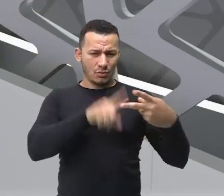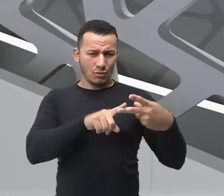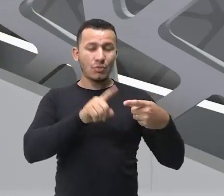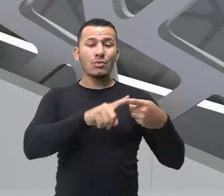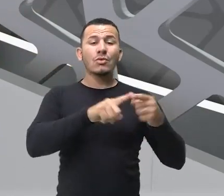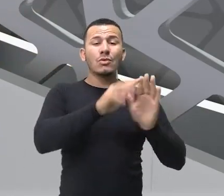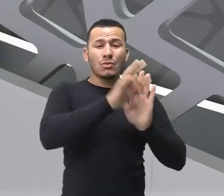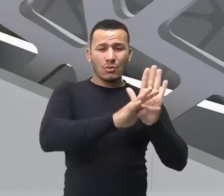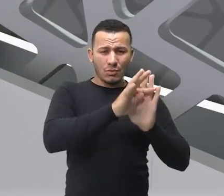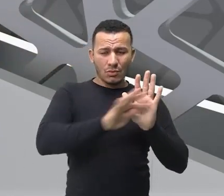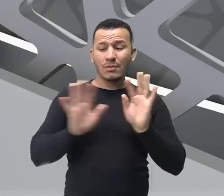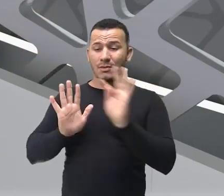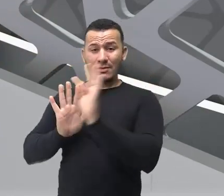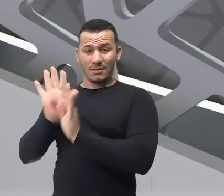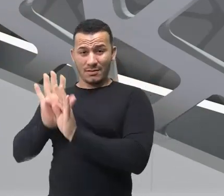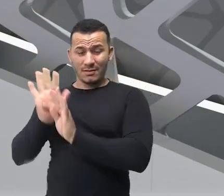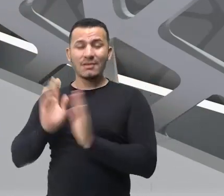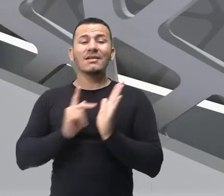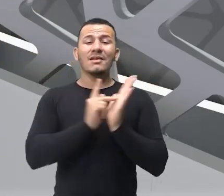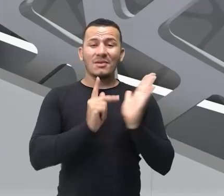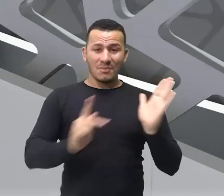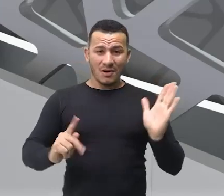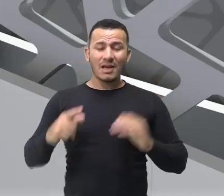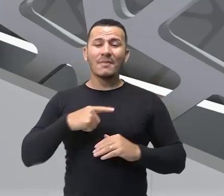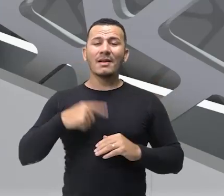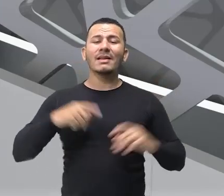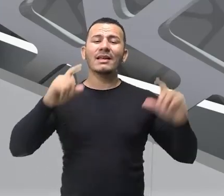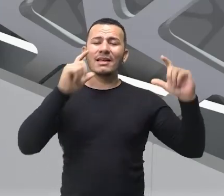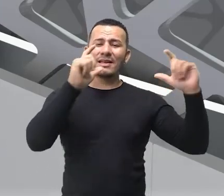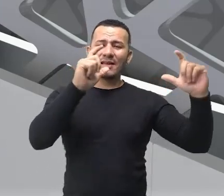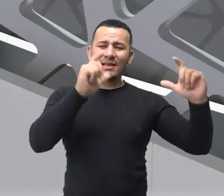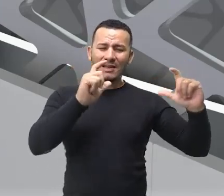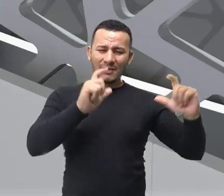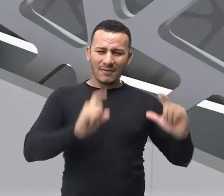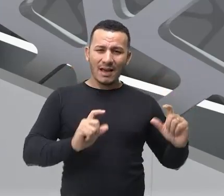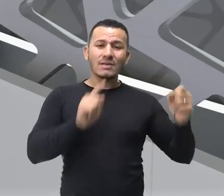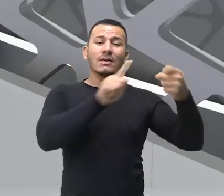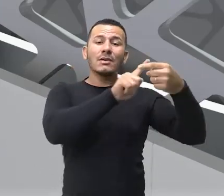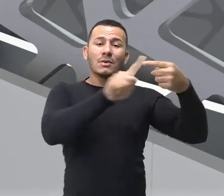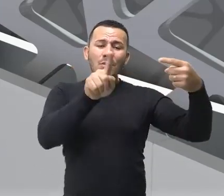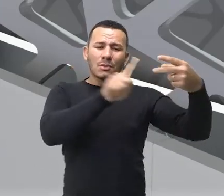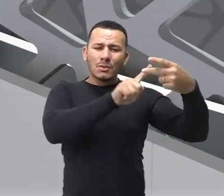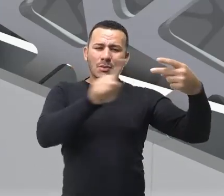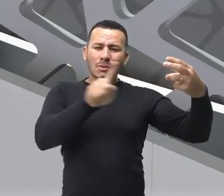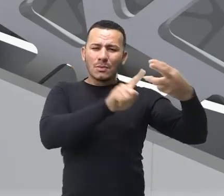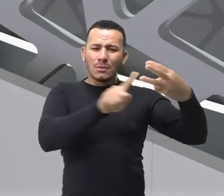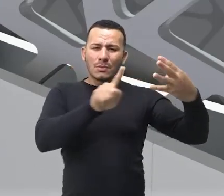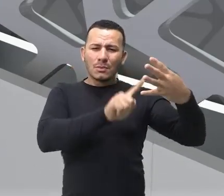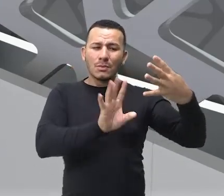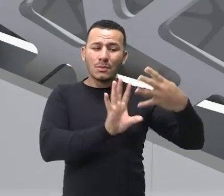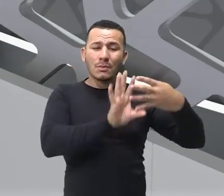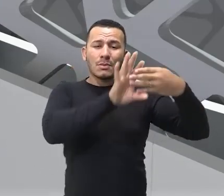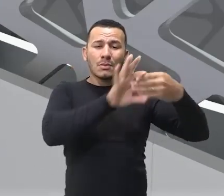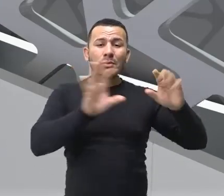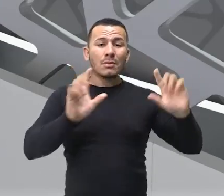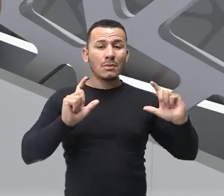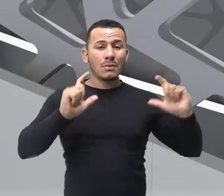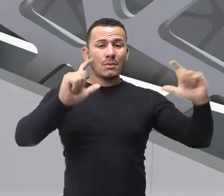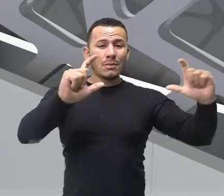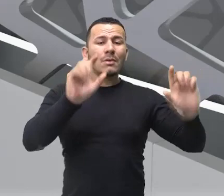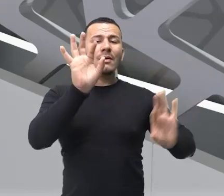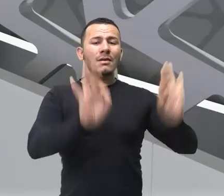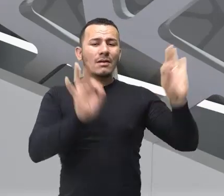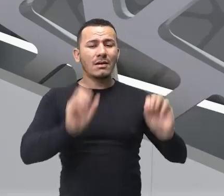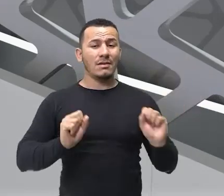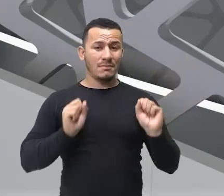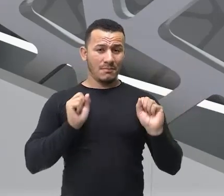são poemas que foram escritos em versos. Esses versos podem ser agrupados, certo? Quando